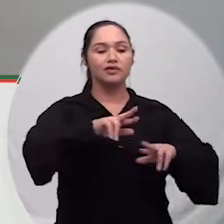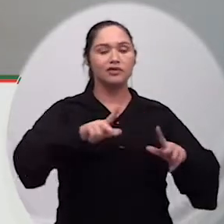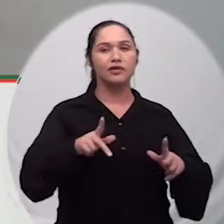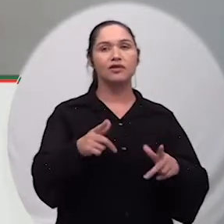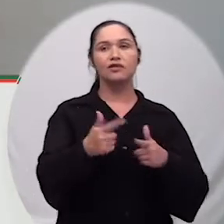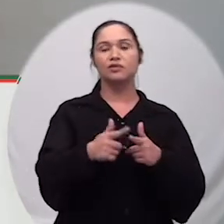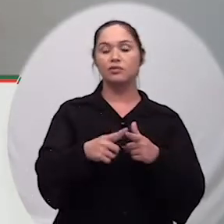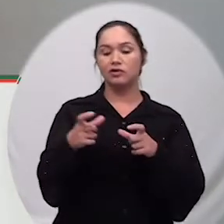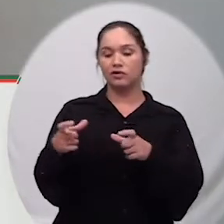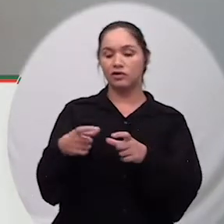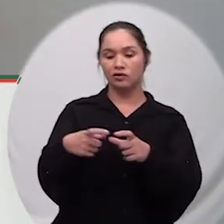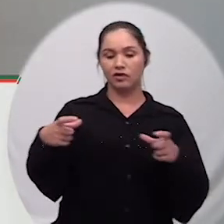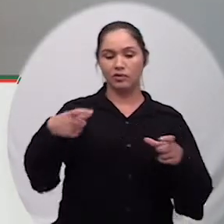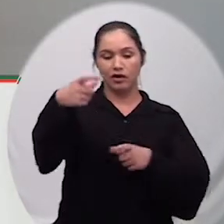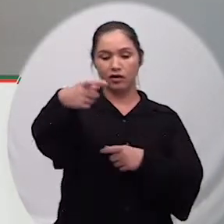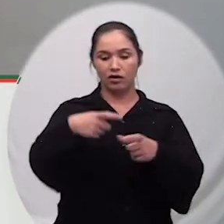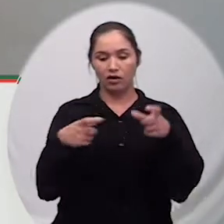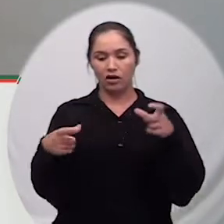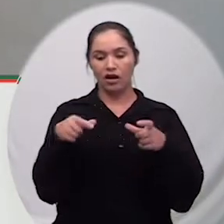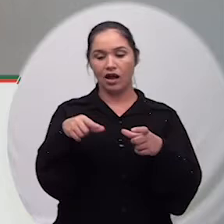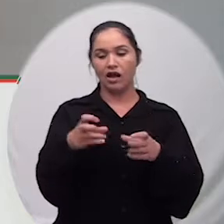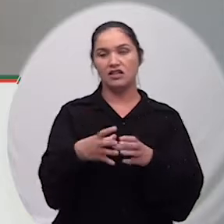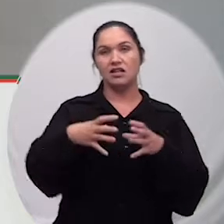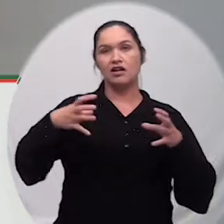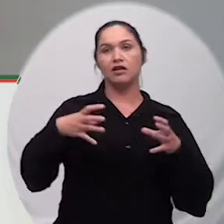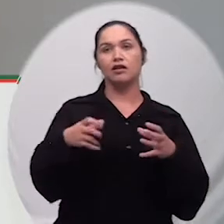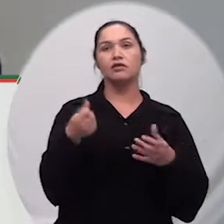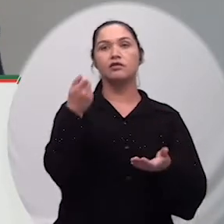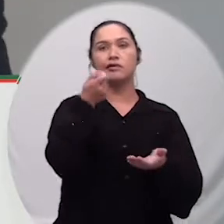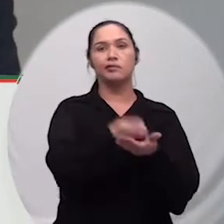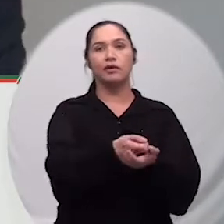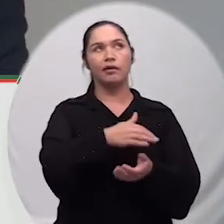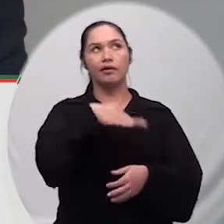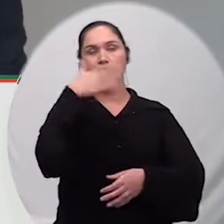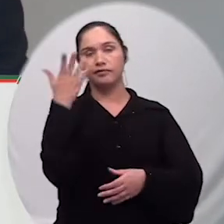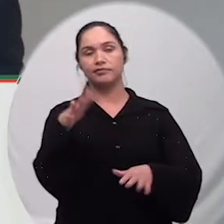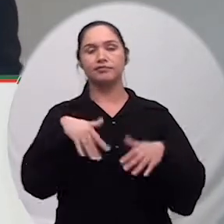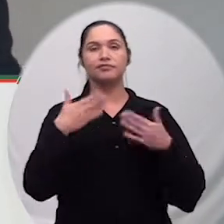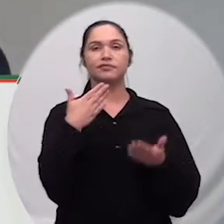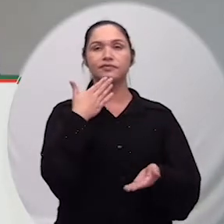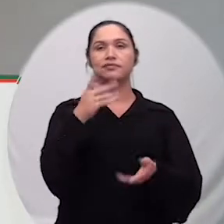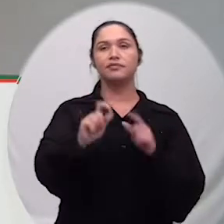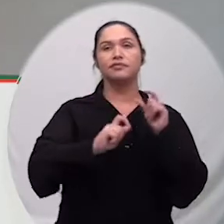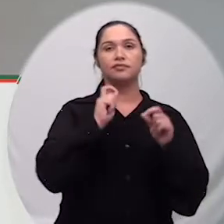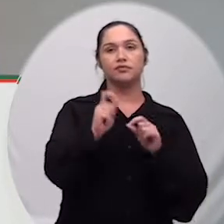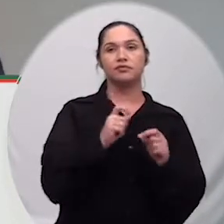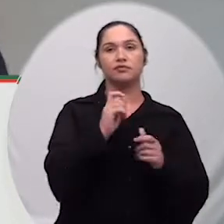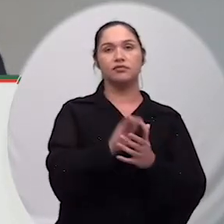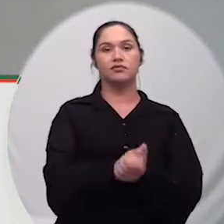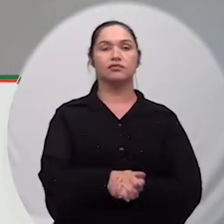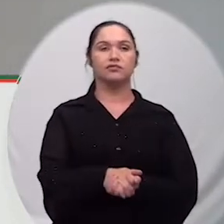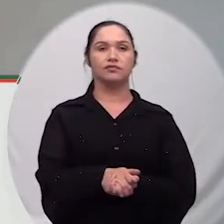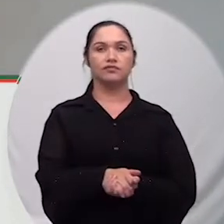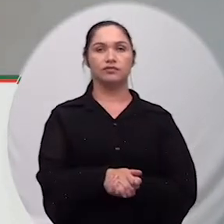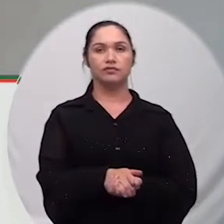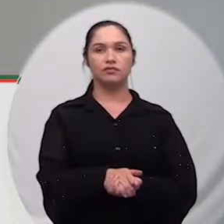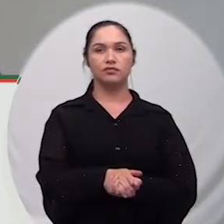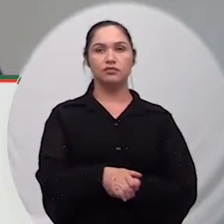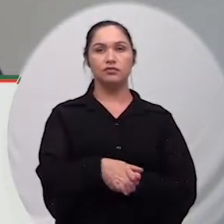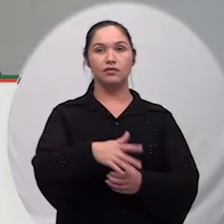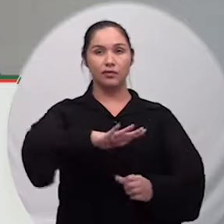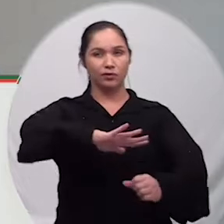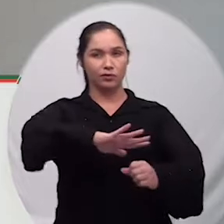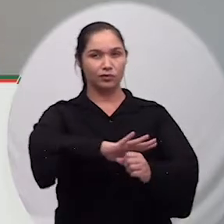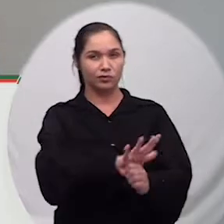mil reais, o porquê que, entende? Isso é complicado. Então, a gente está pedindo aqui para suprimir o